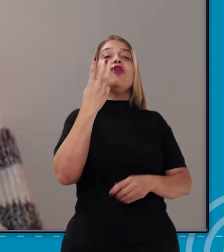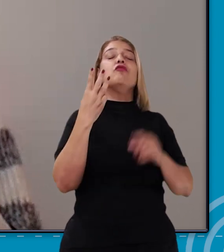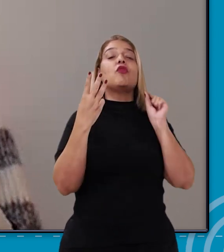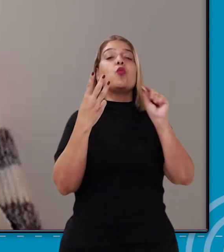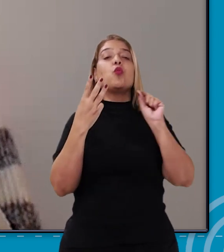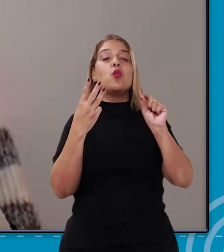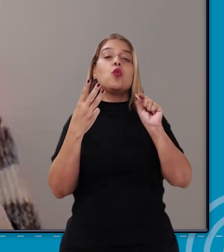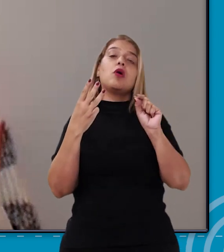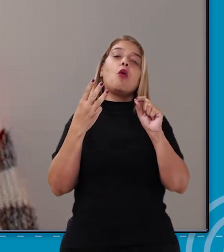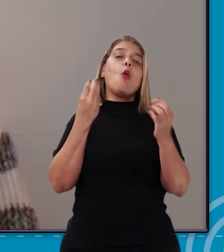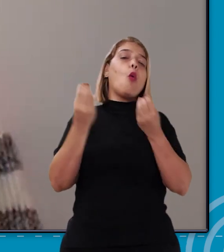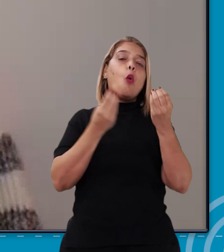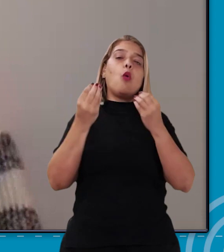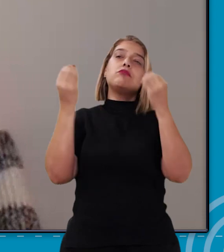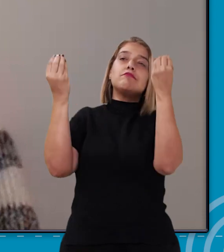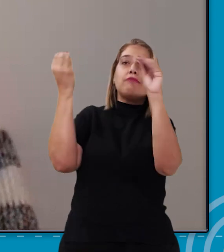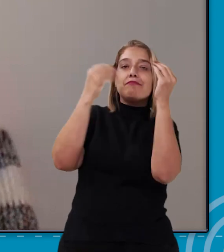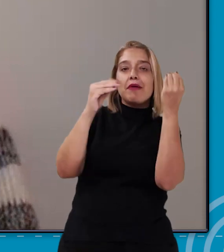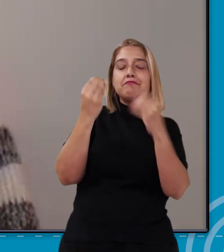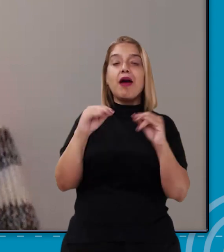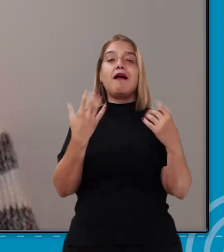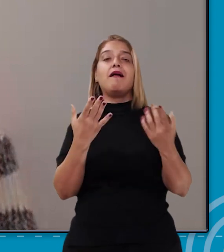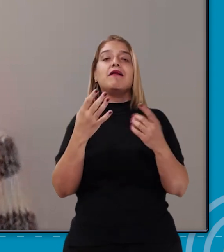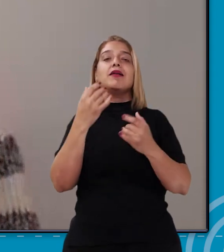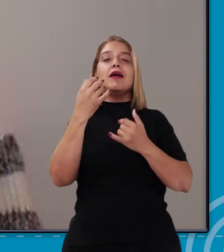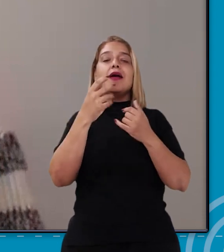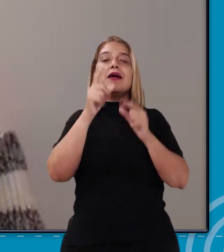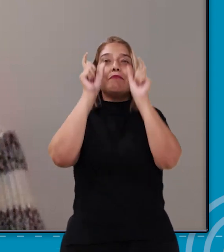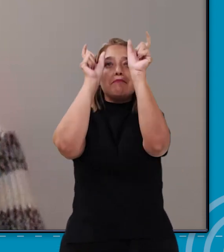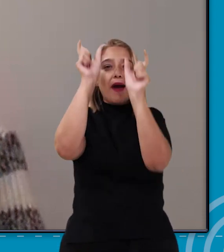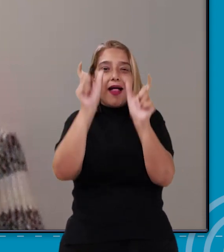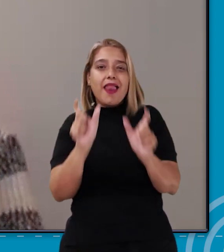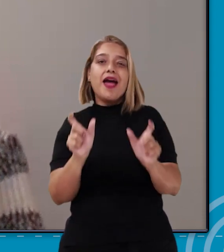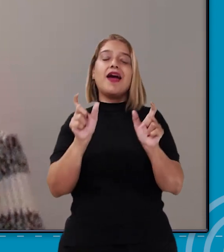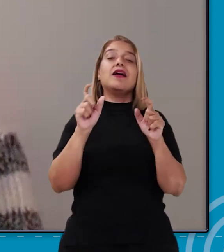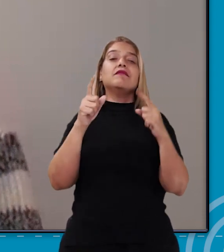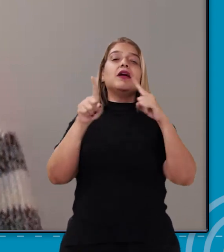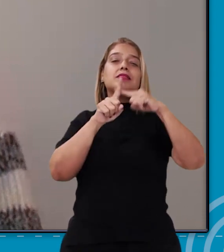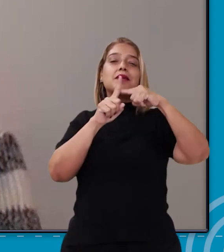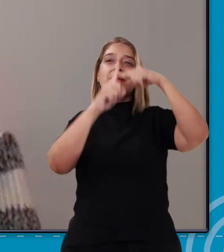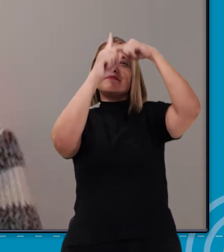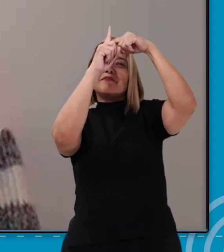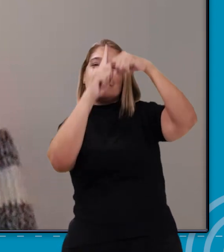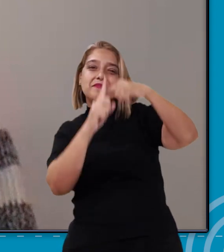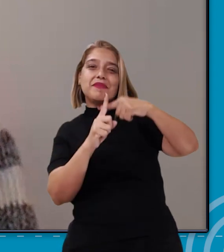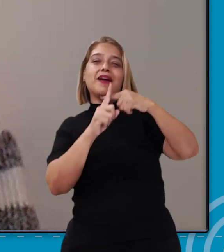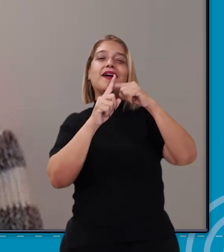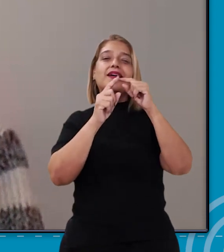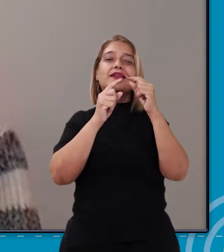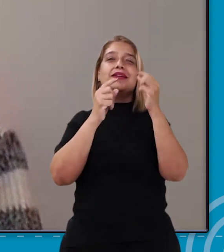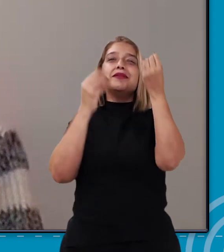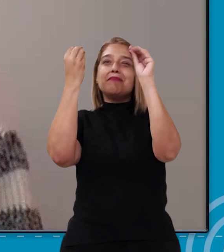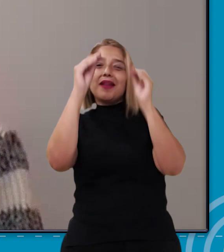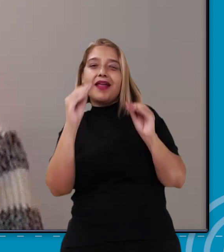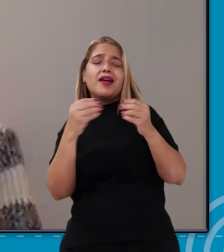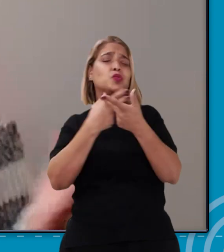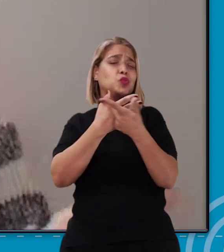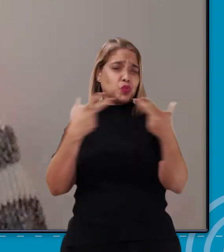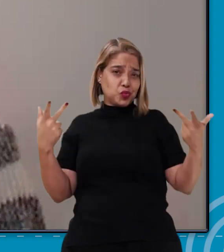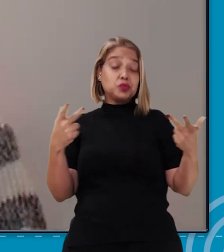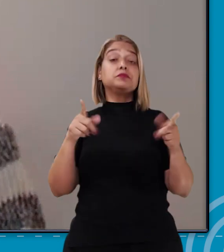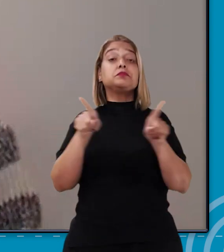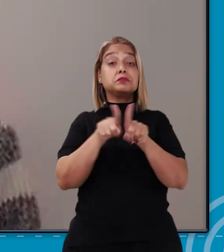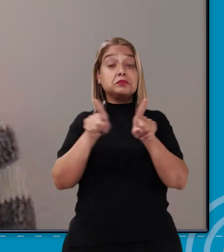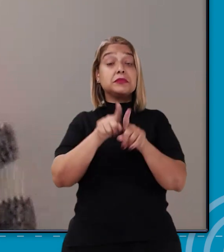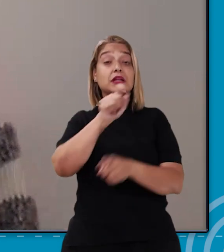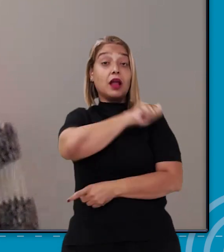criar atividades de preencher lacuna, de caça-palavras, de palavras cruzadas, é o H5P.